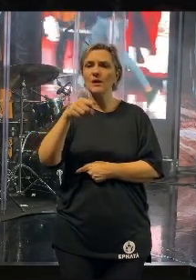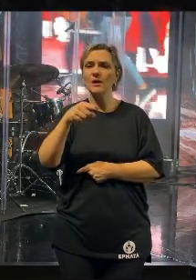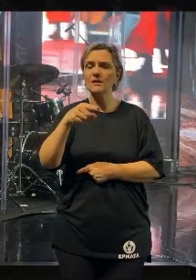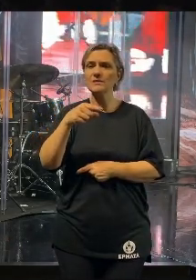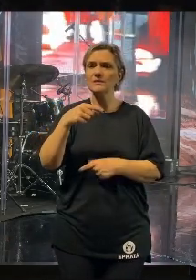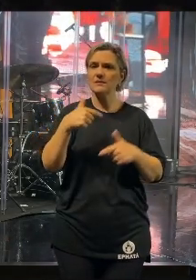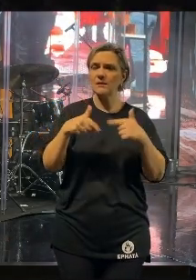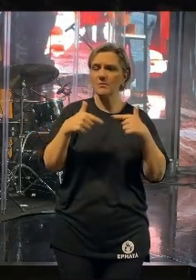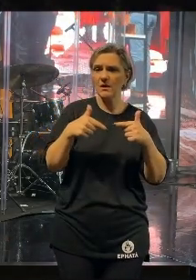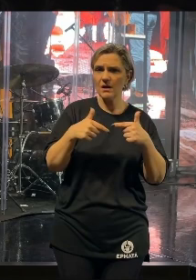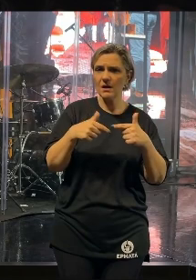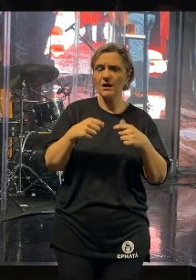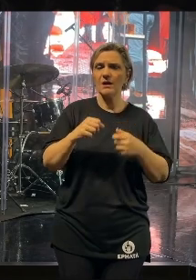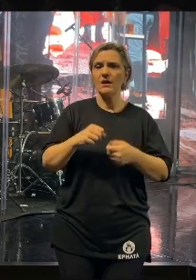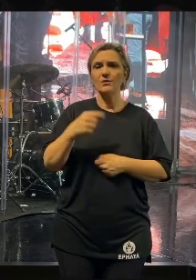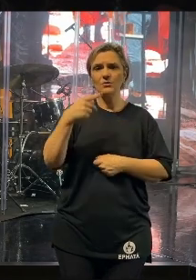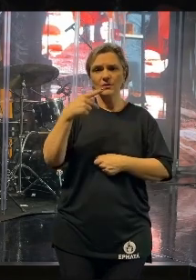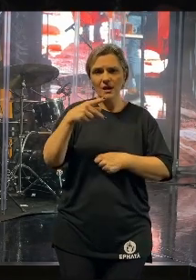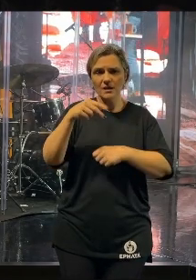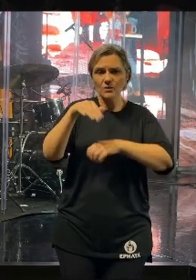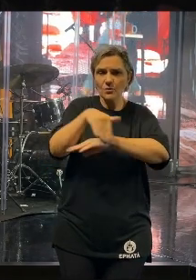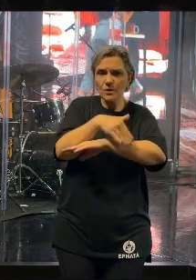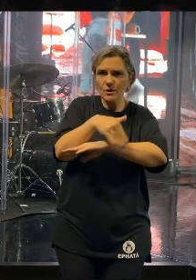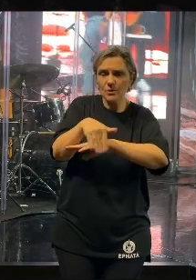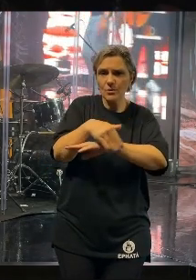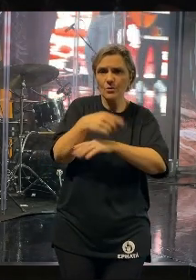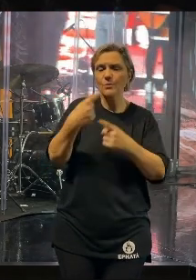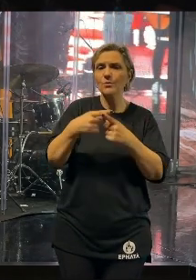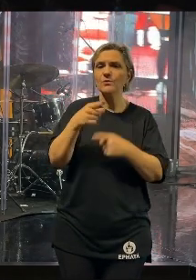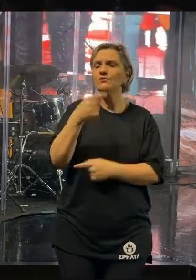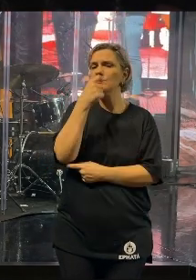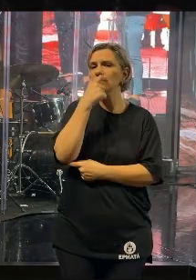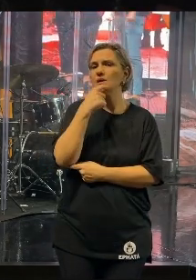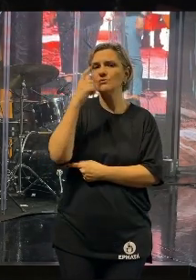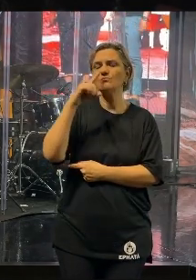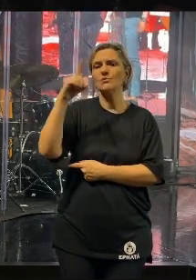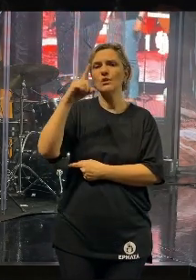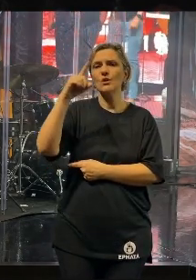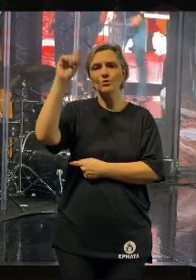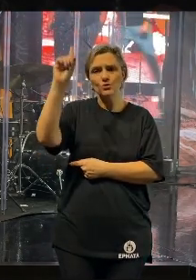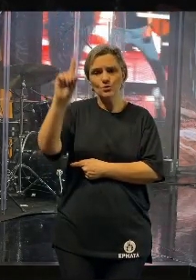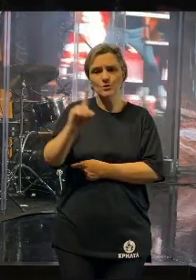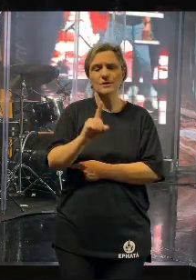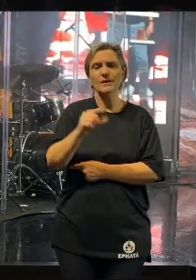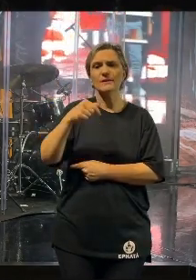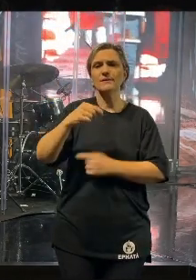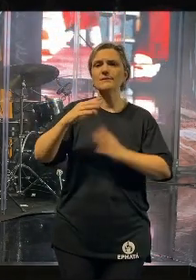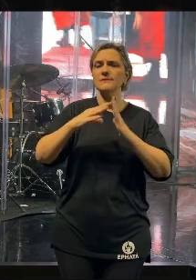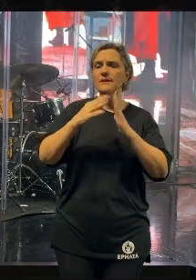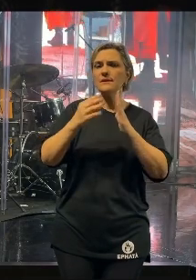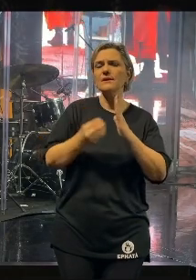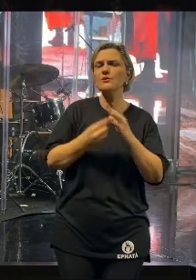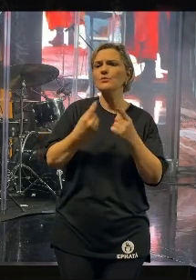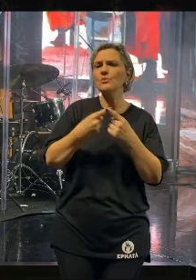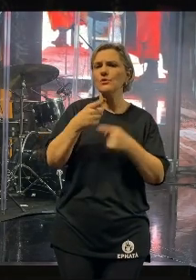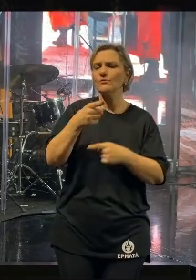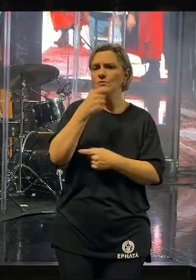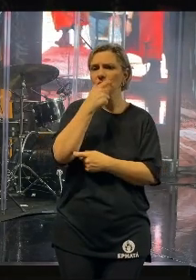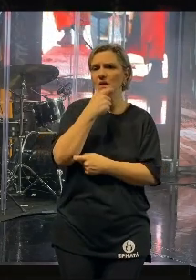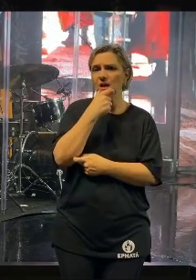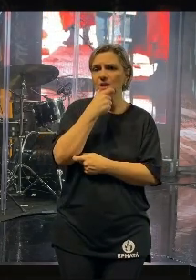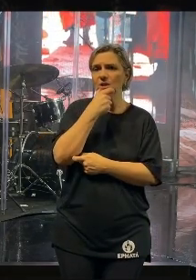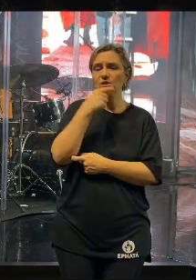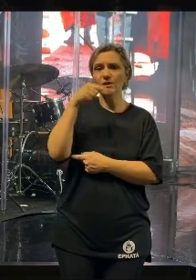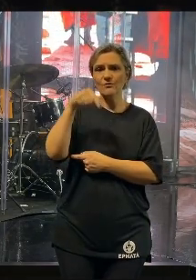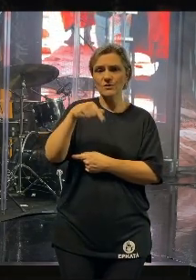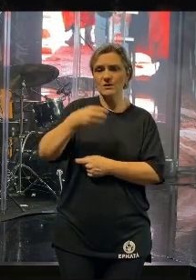você acha que Deus te colocou nessa rua? Por que você acha que Deus te colocou nessa igreja? Por que você acha que Deus te colocou nessa